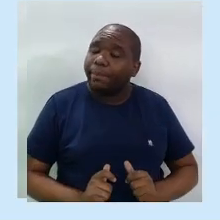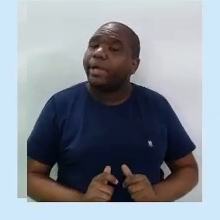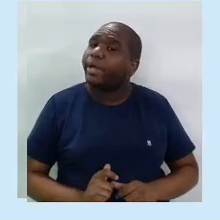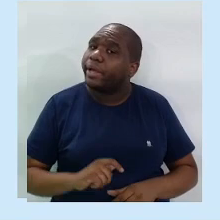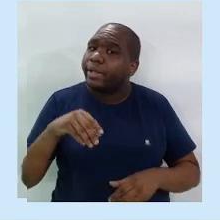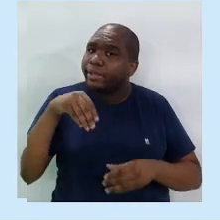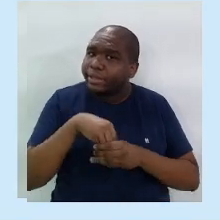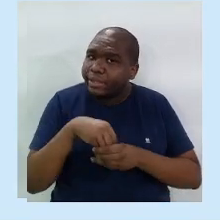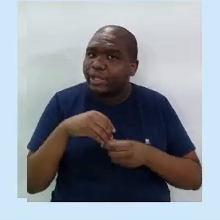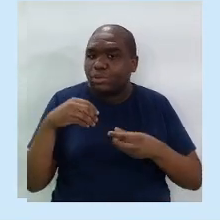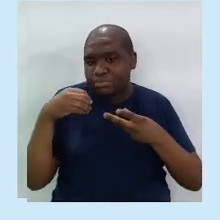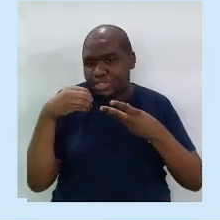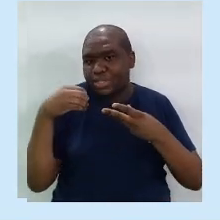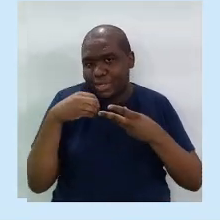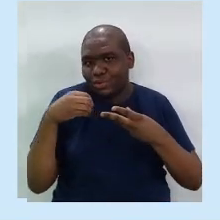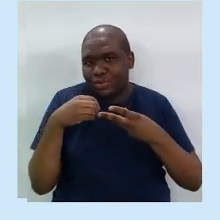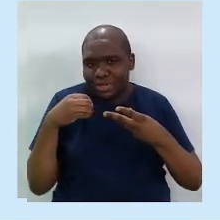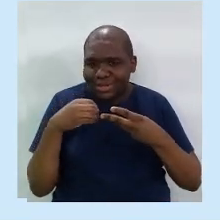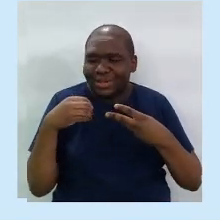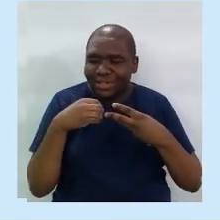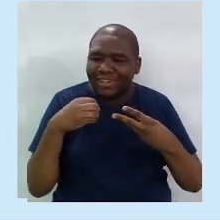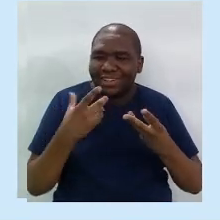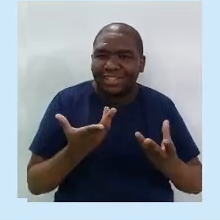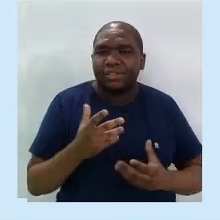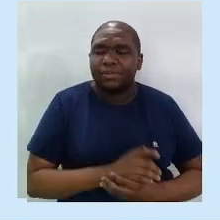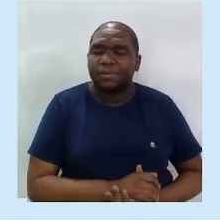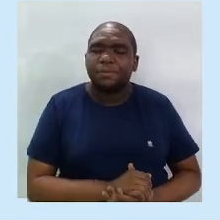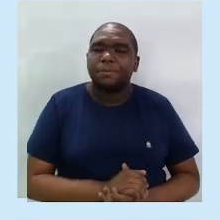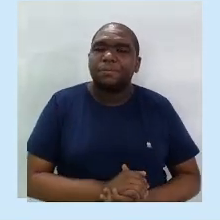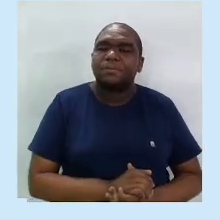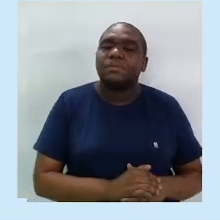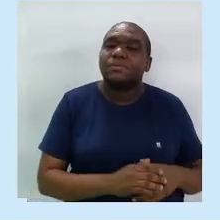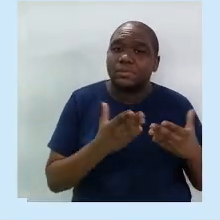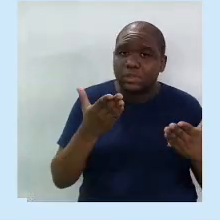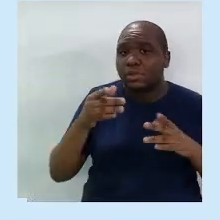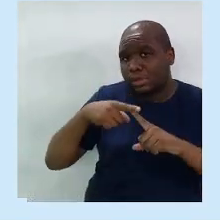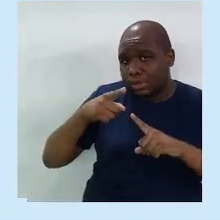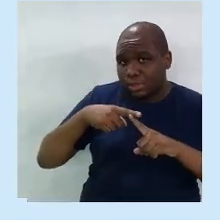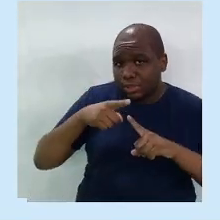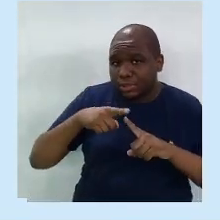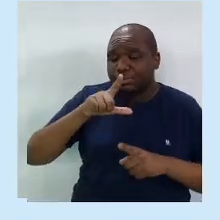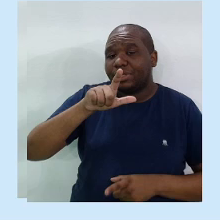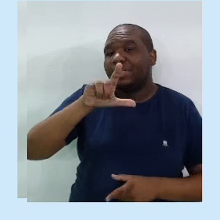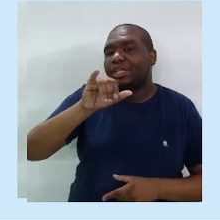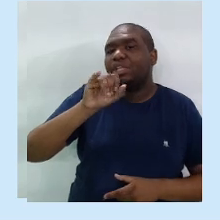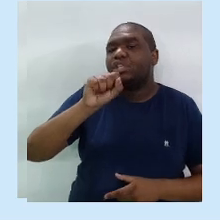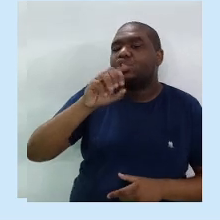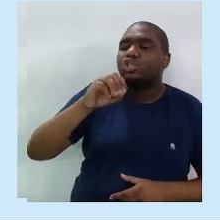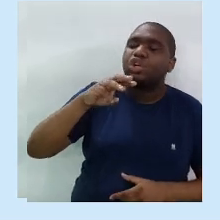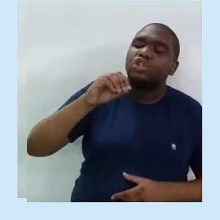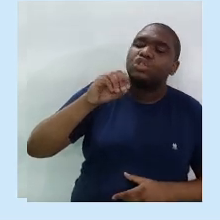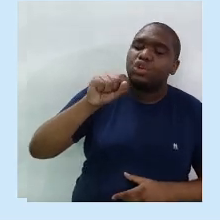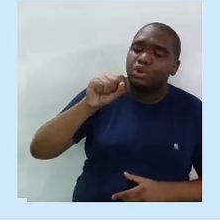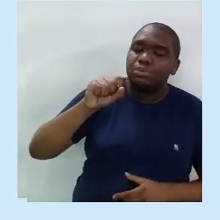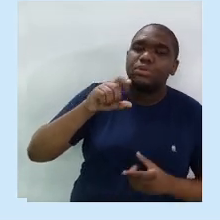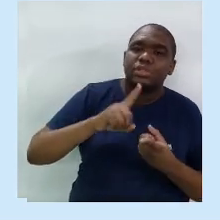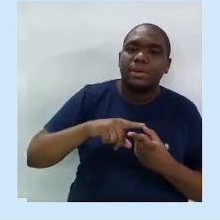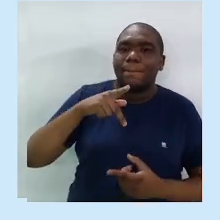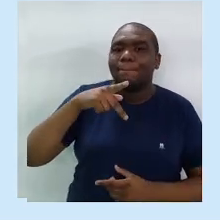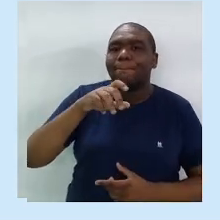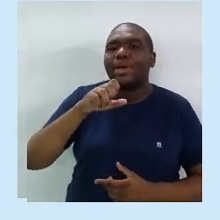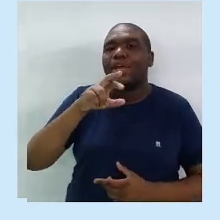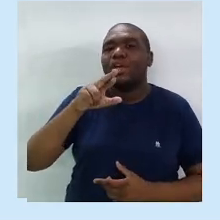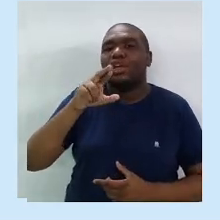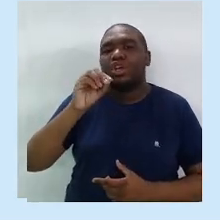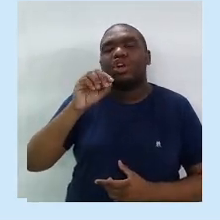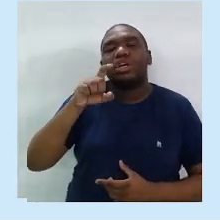dos celulares ali que já foram desgastados. Essa aí é a função dos lisossomos e dos